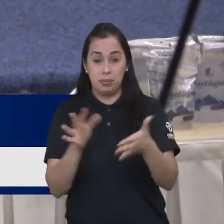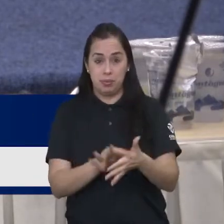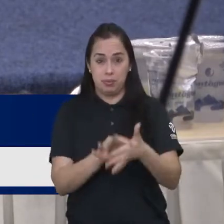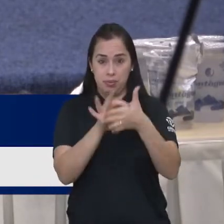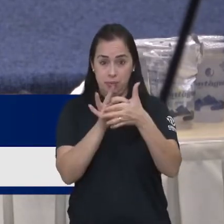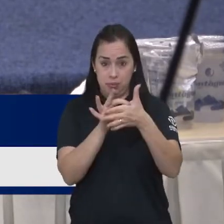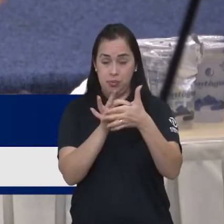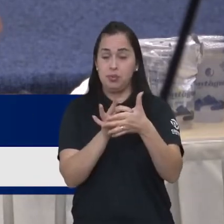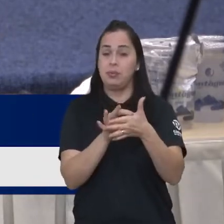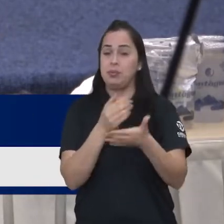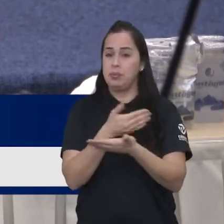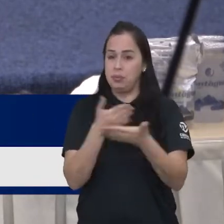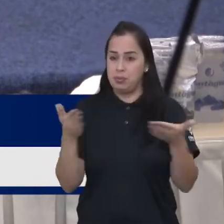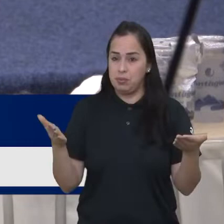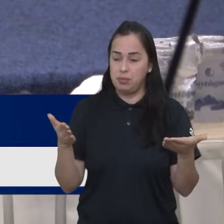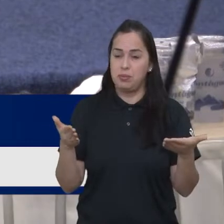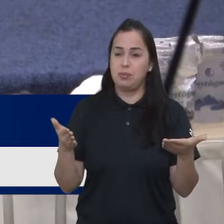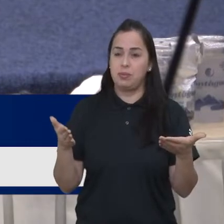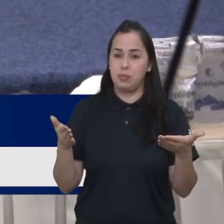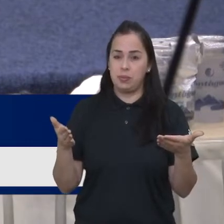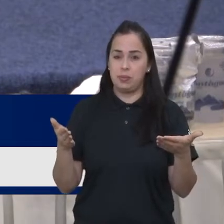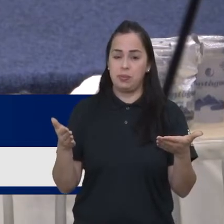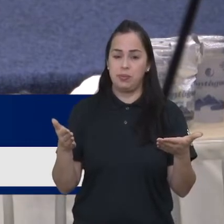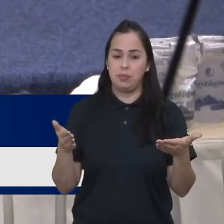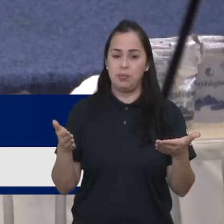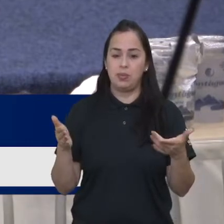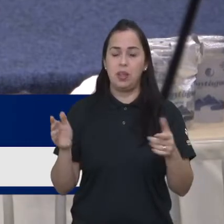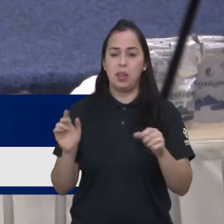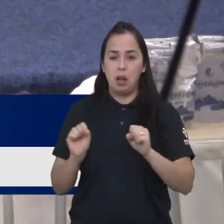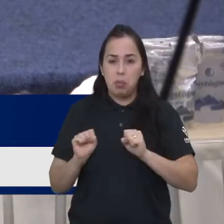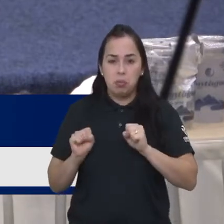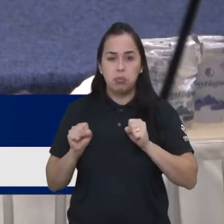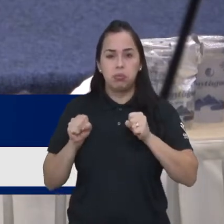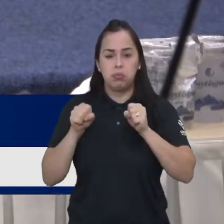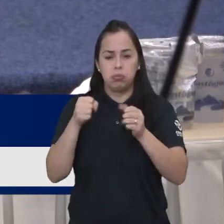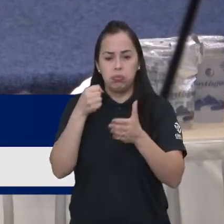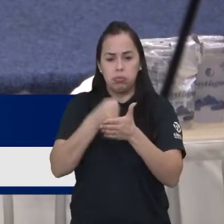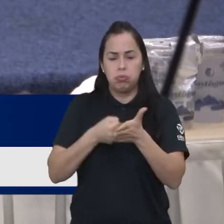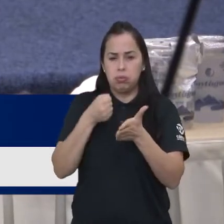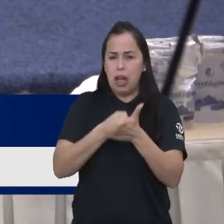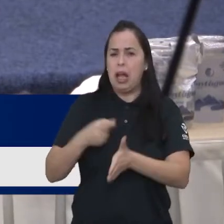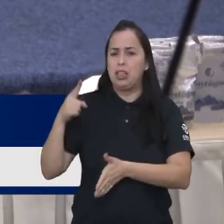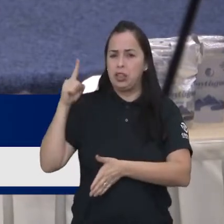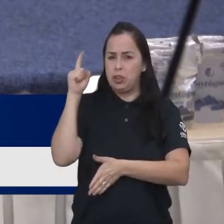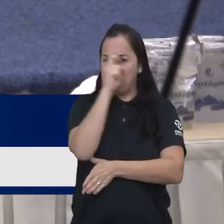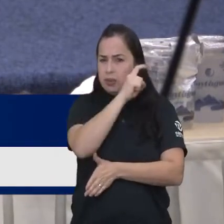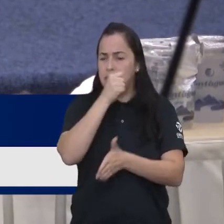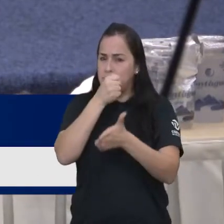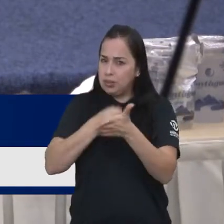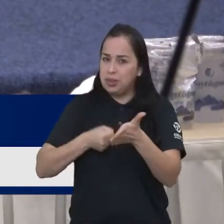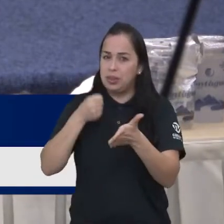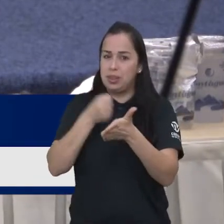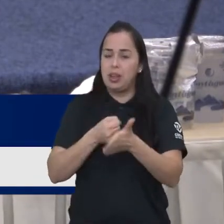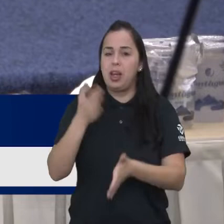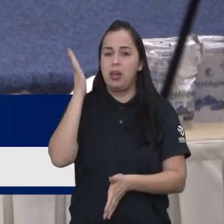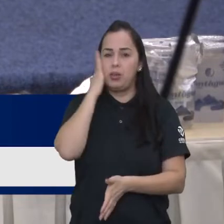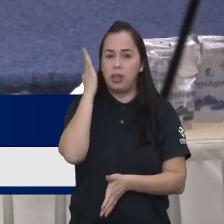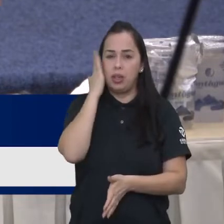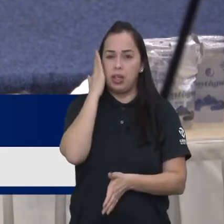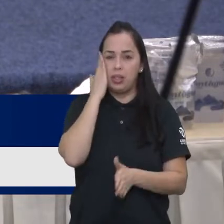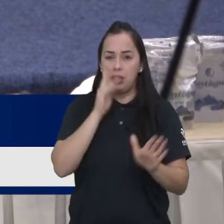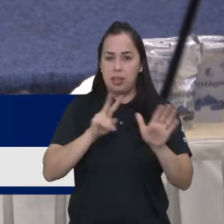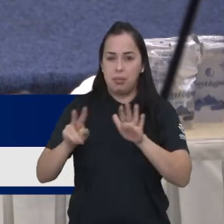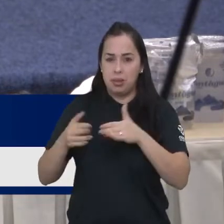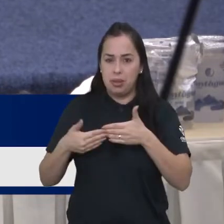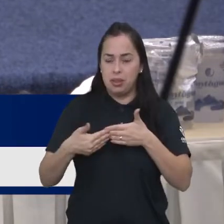parabenizar todas essas lideranças do movimento popular que está nessa difícil luta, eu sei que essa